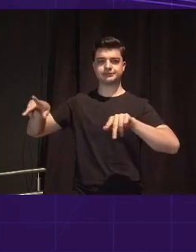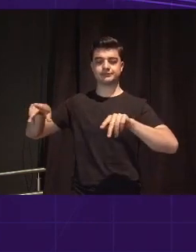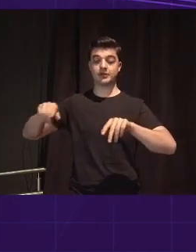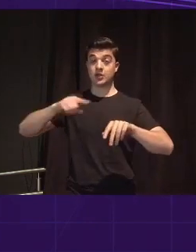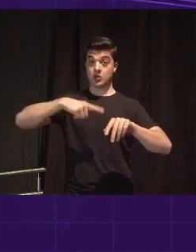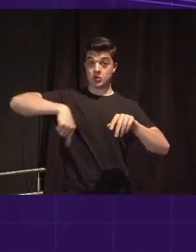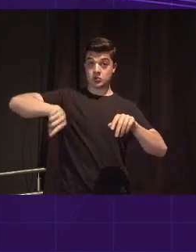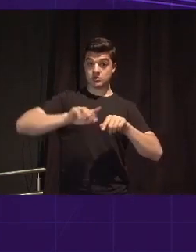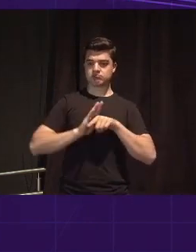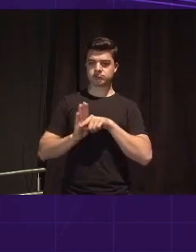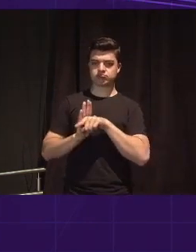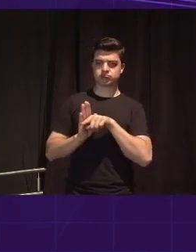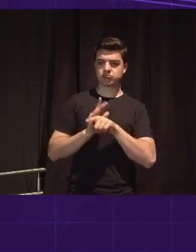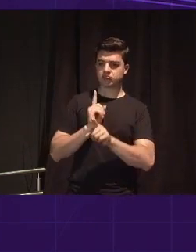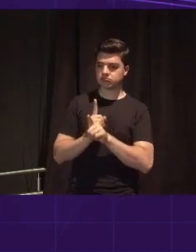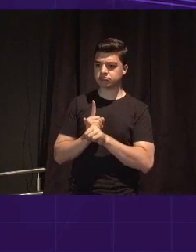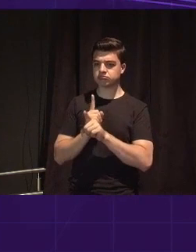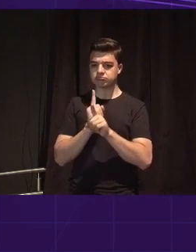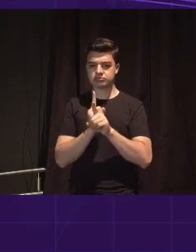coisa em produto